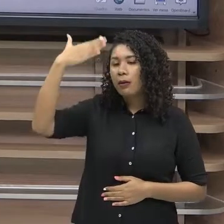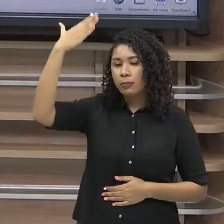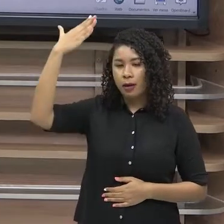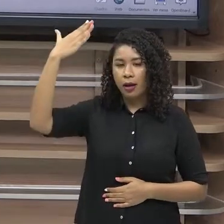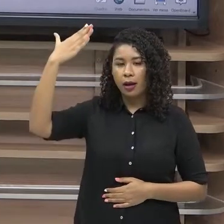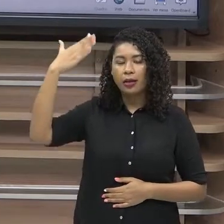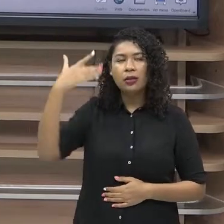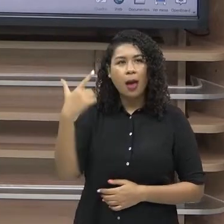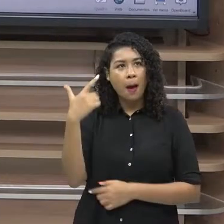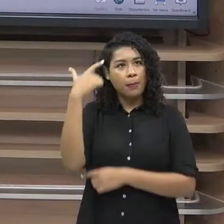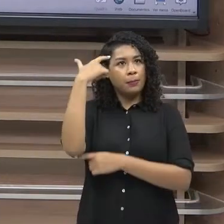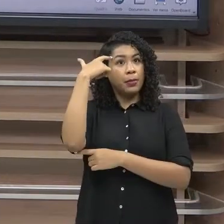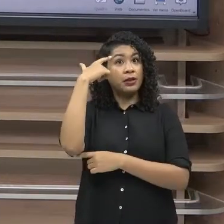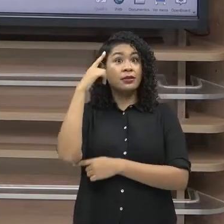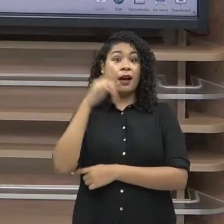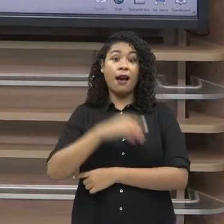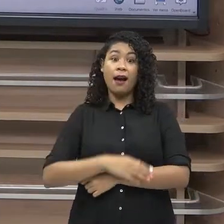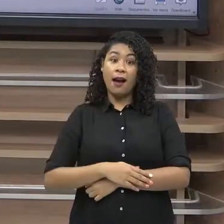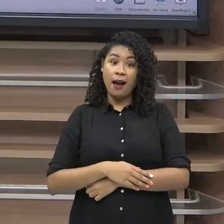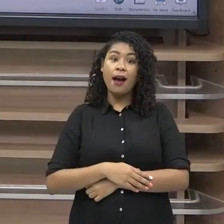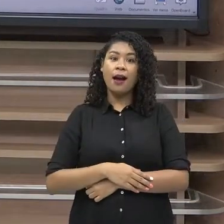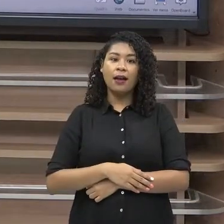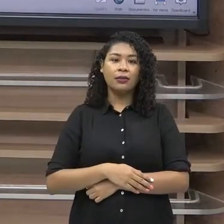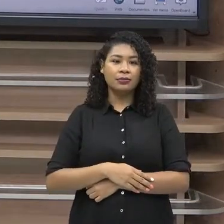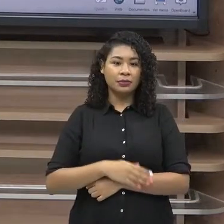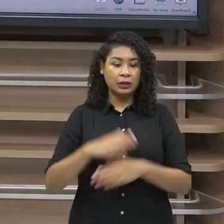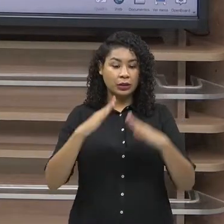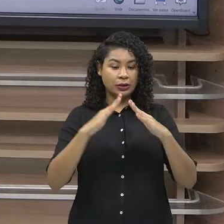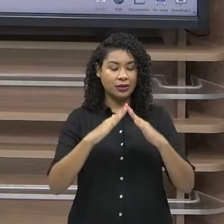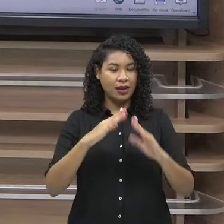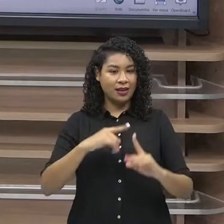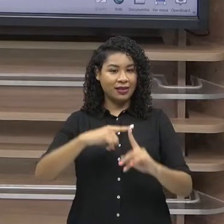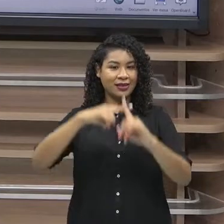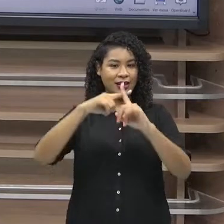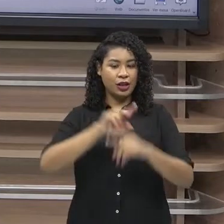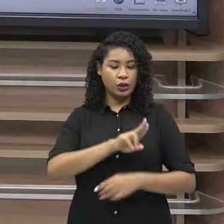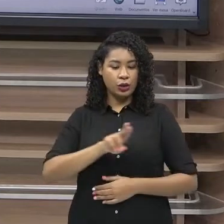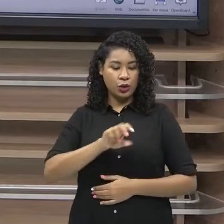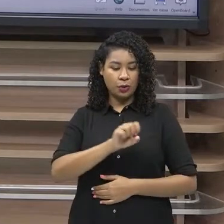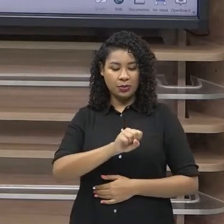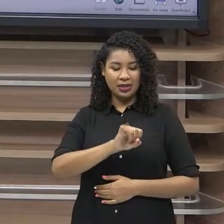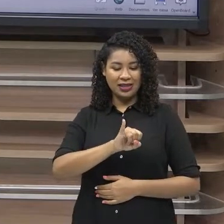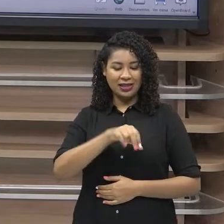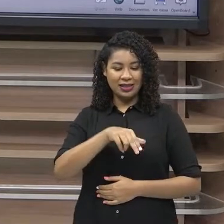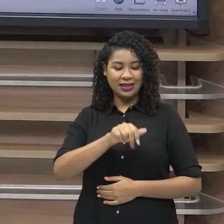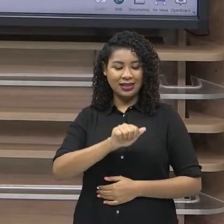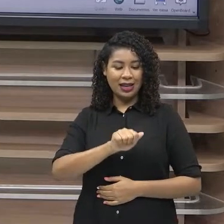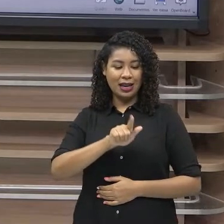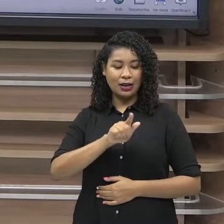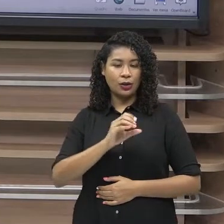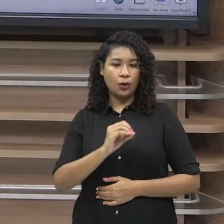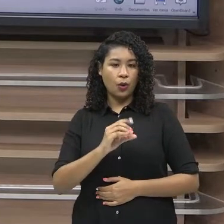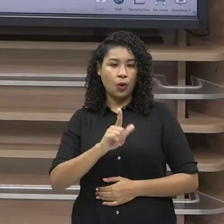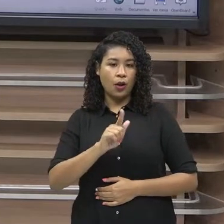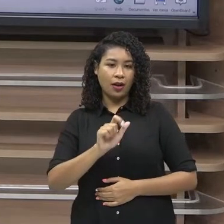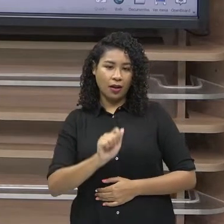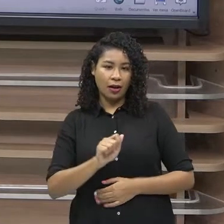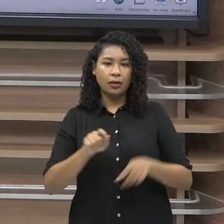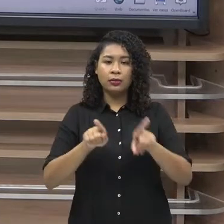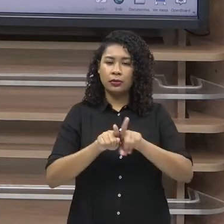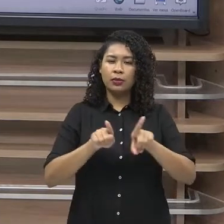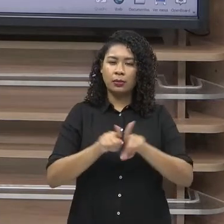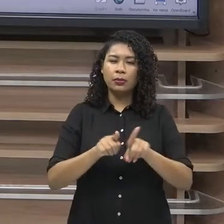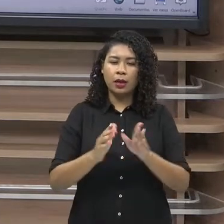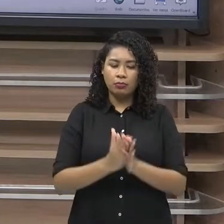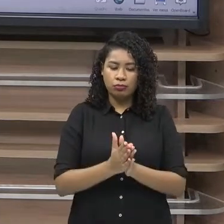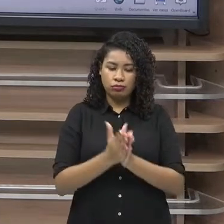da sinagoga e, consequentemente, do Alcorão, que é o escrito sagrado deles, né? E as